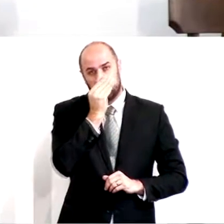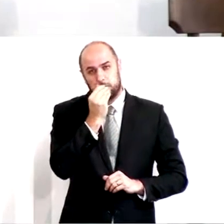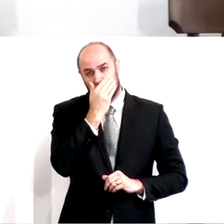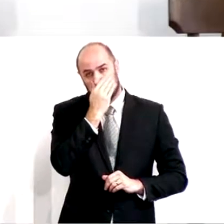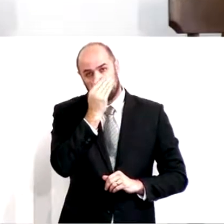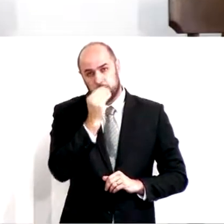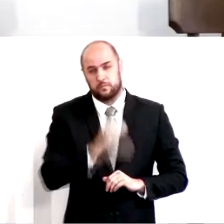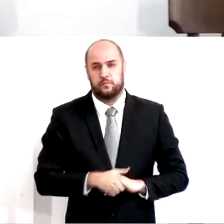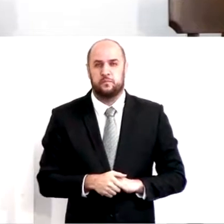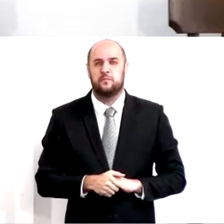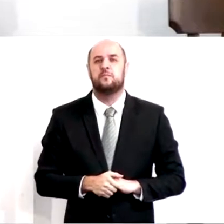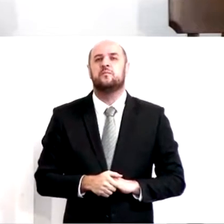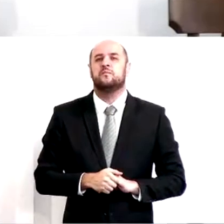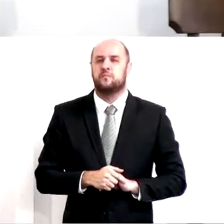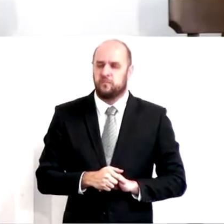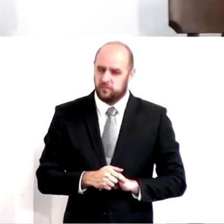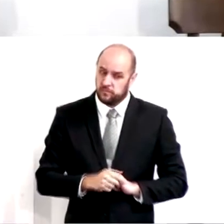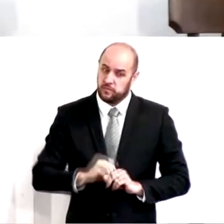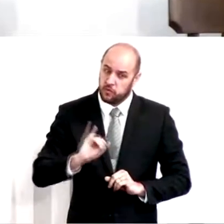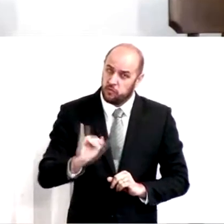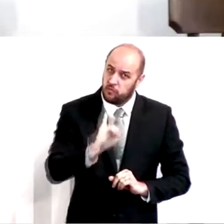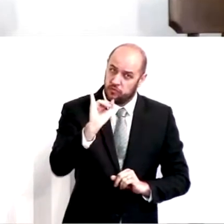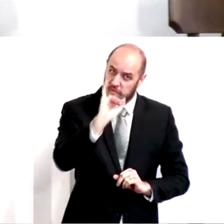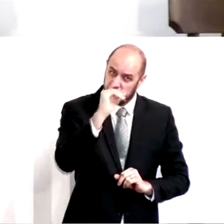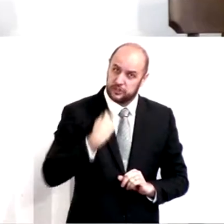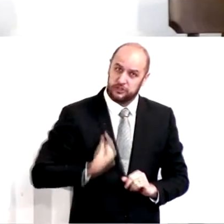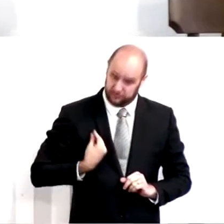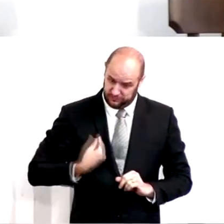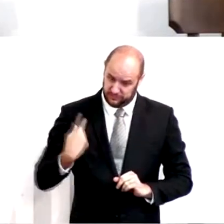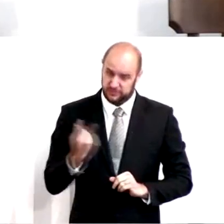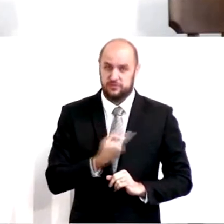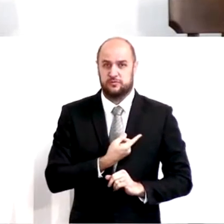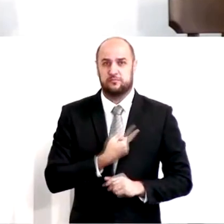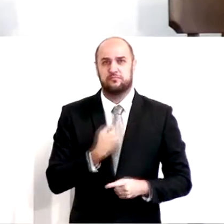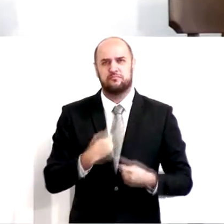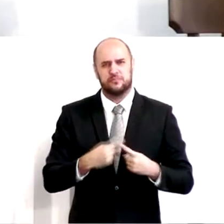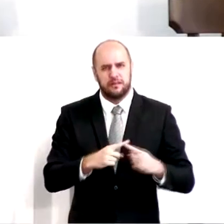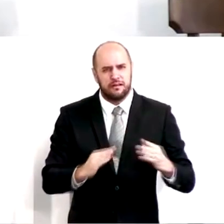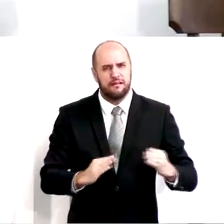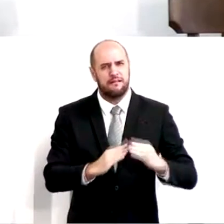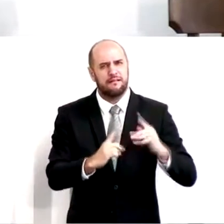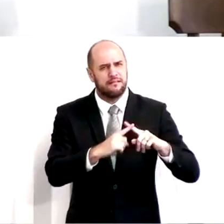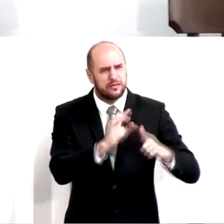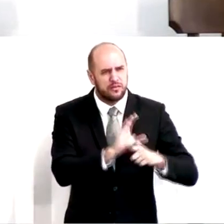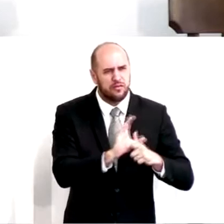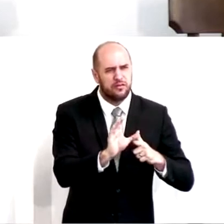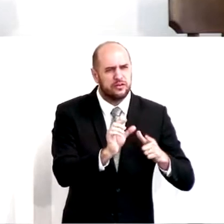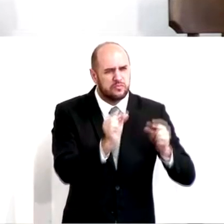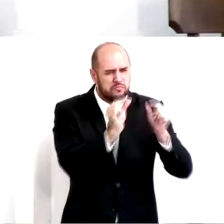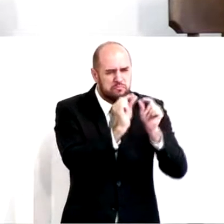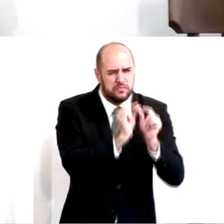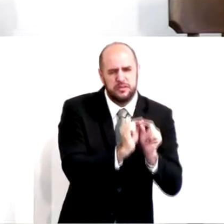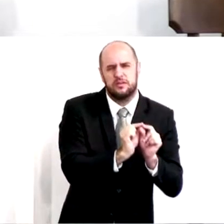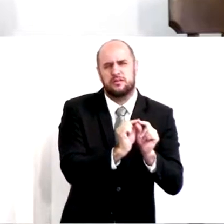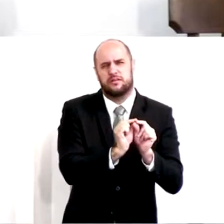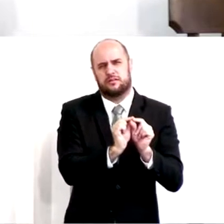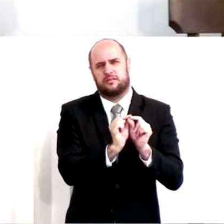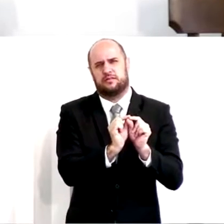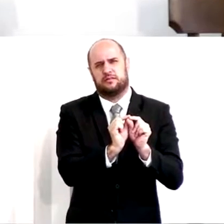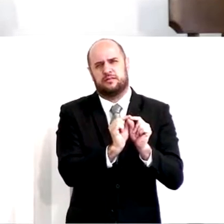Isso tem uma implicação muito grande para a nossa vida, meus irmãos, porque se a igreja de Corinto, apesar de pequena e frágil que